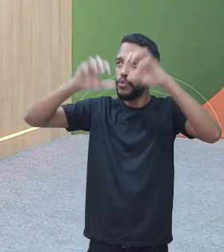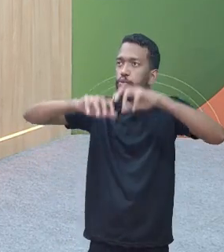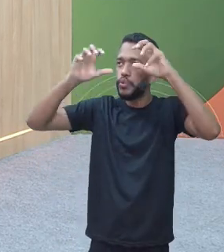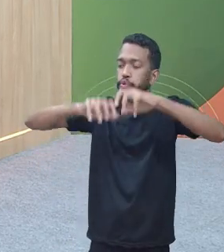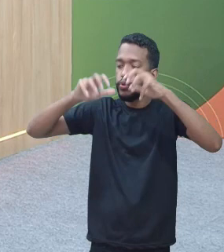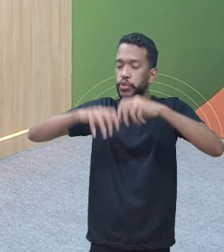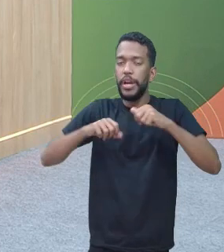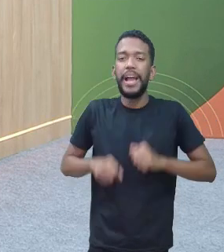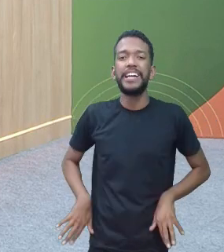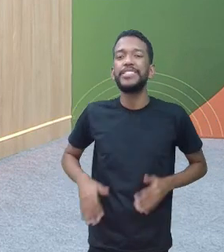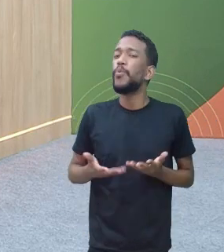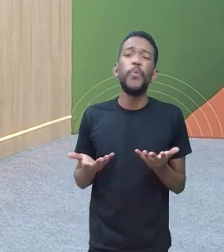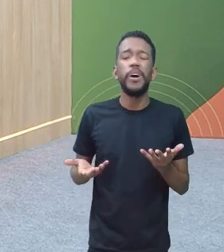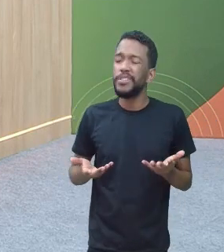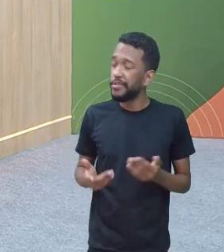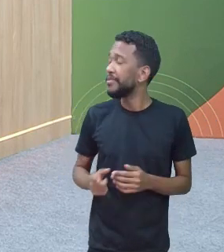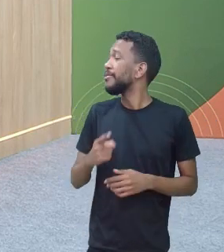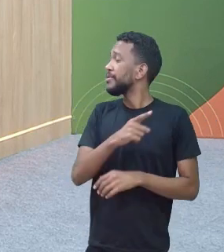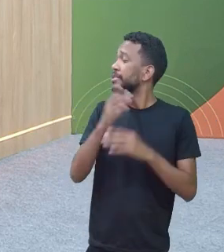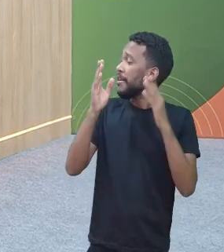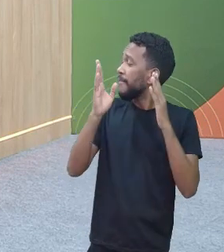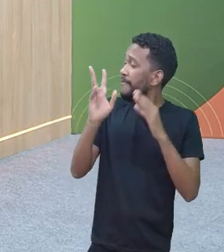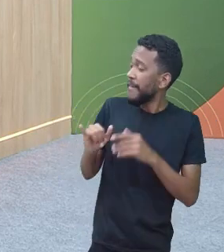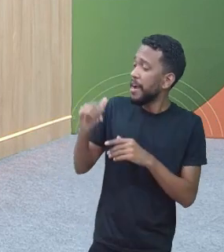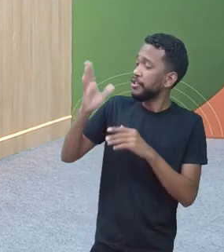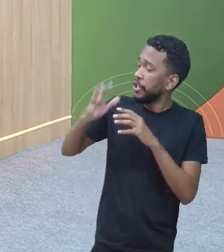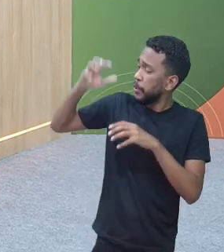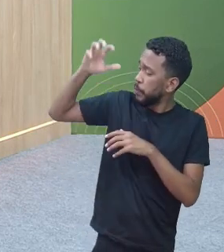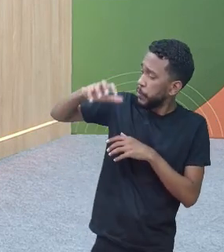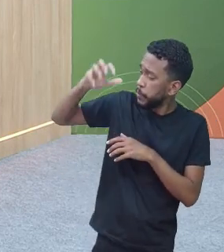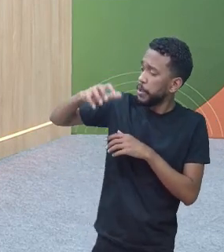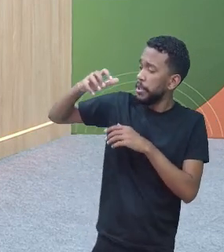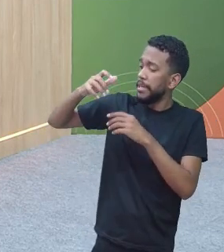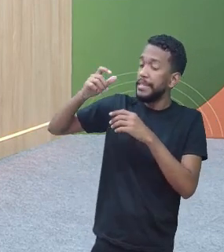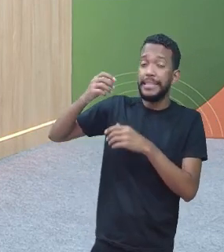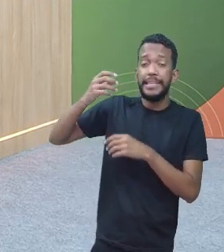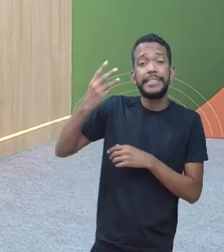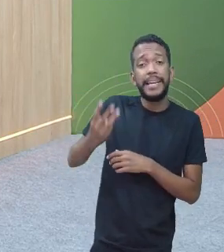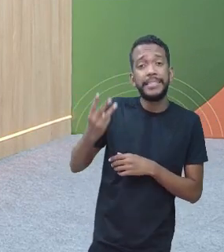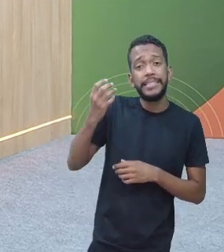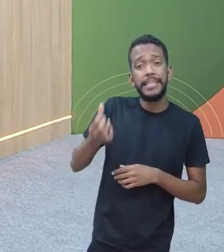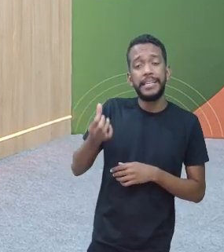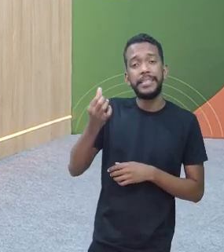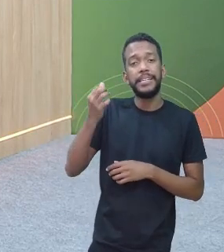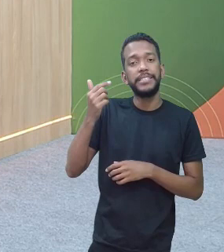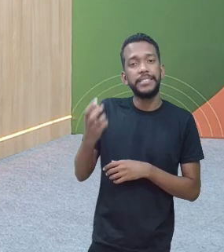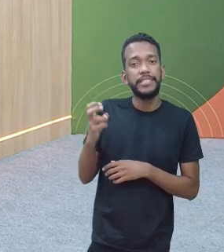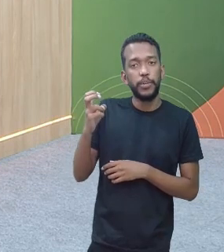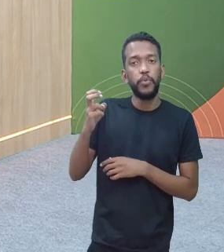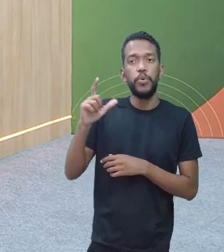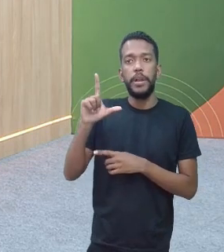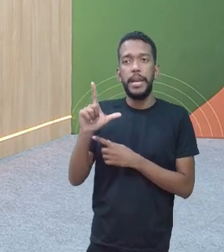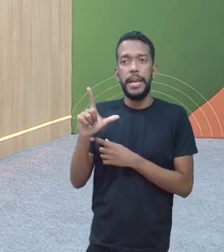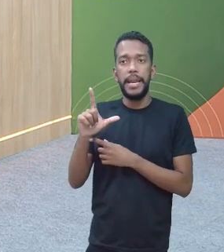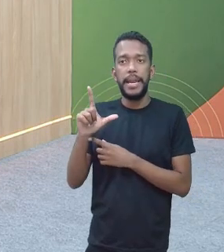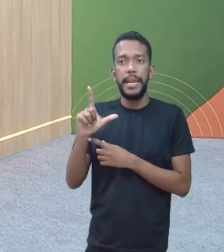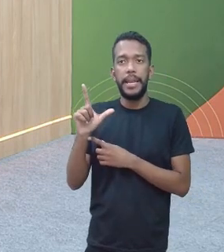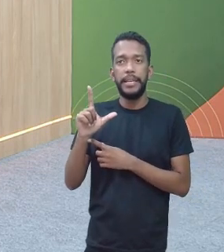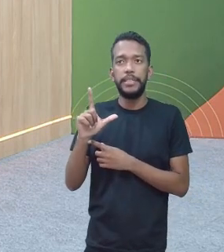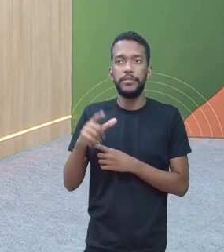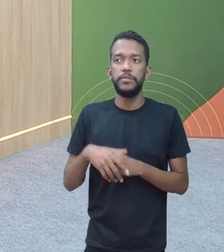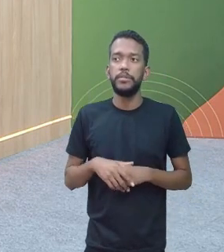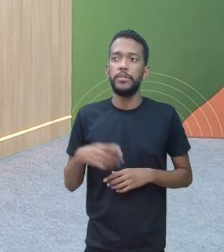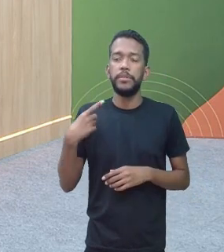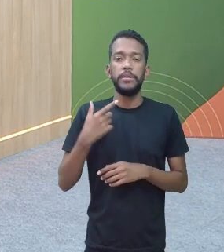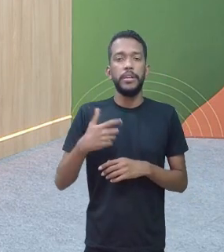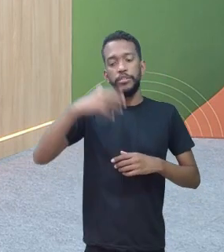se ele ficar aberto o tempo inteiro, você vai gastar 135 litros. E se você abrir e fechar, vou me ensaboar, fecho